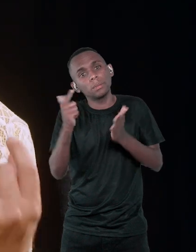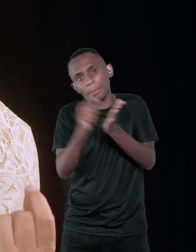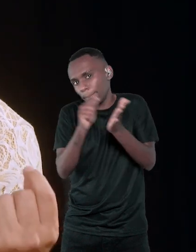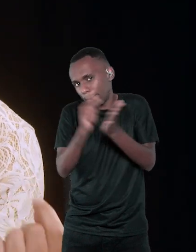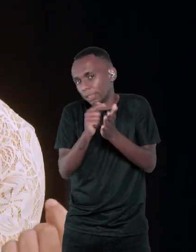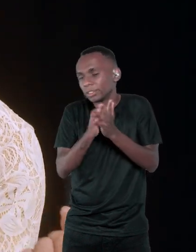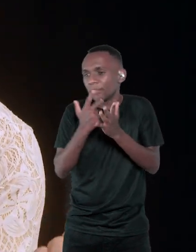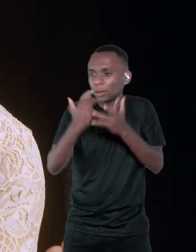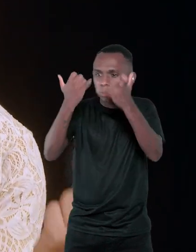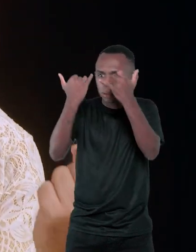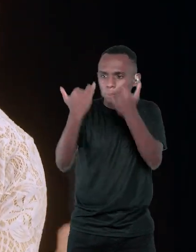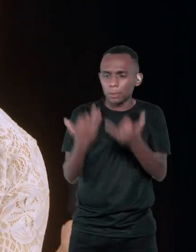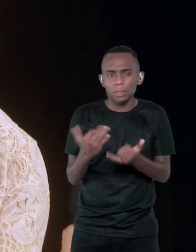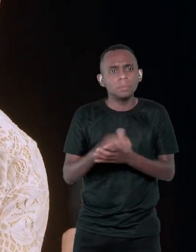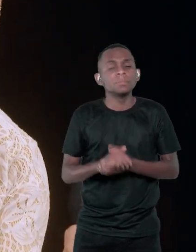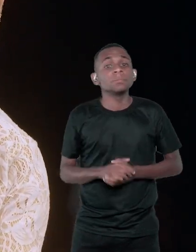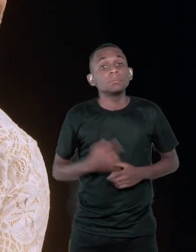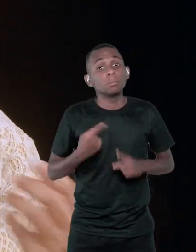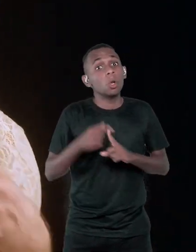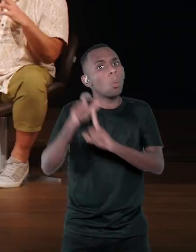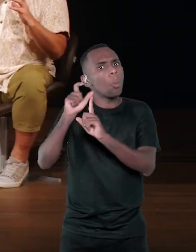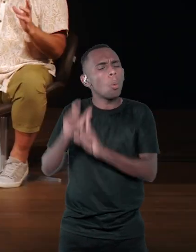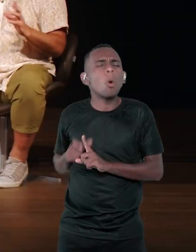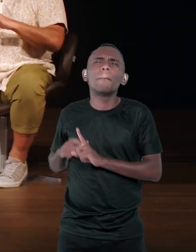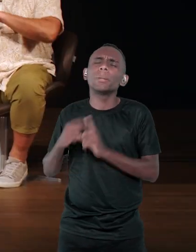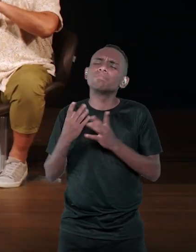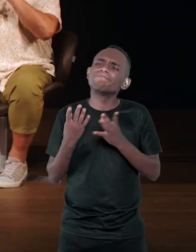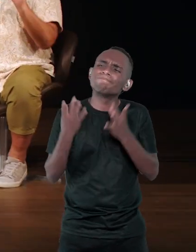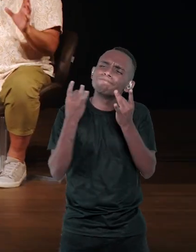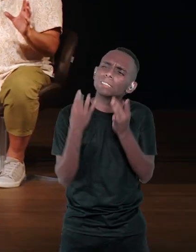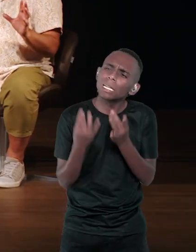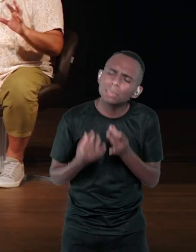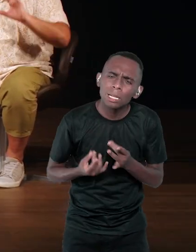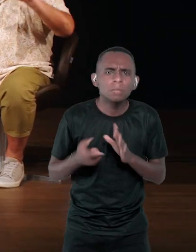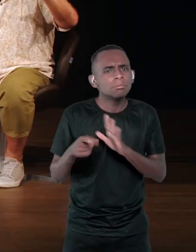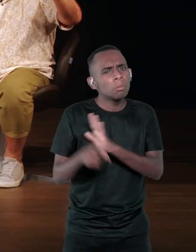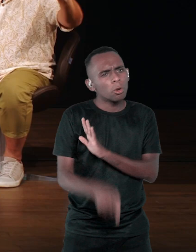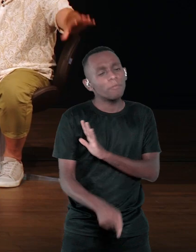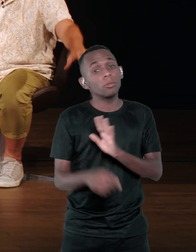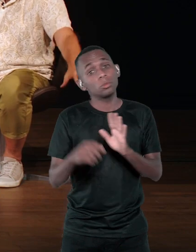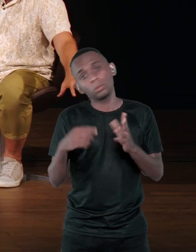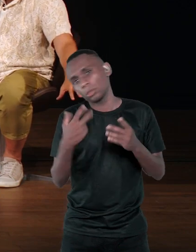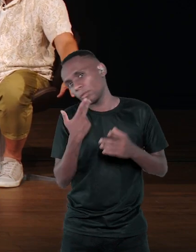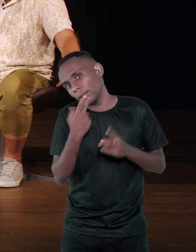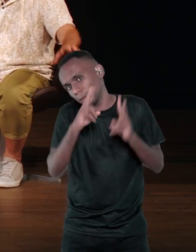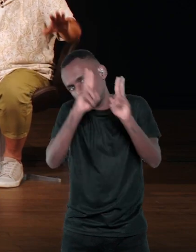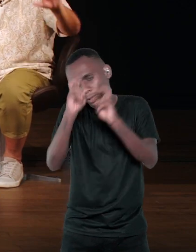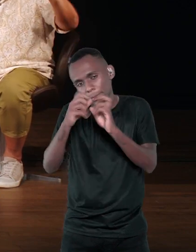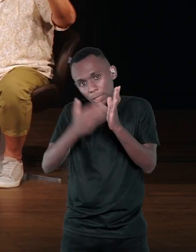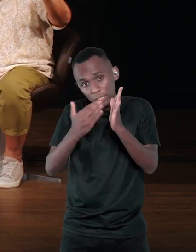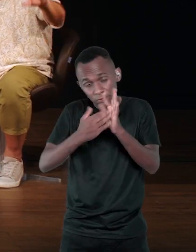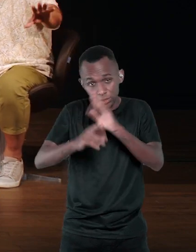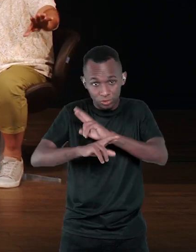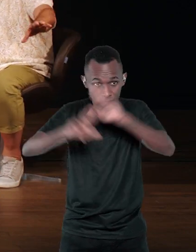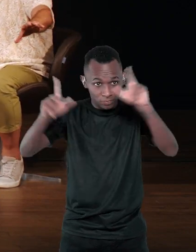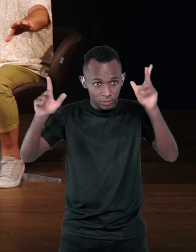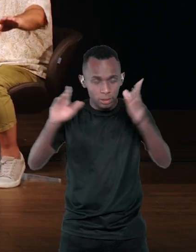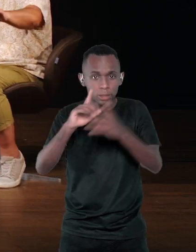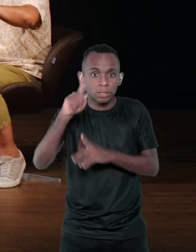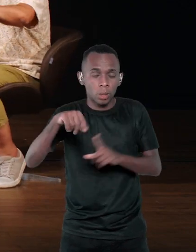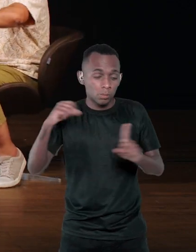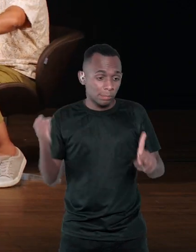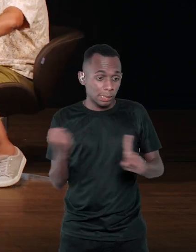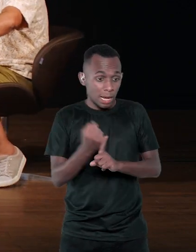Mas é um cara de uma sensibilidade incrível. E veja, estou falando de livros totalmente diferentes. Você um assassinato